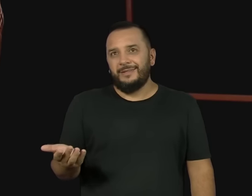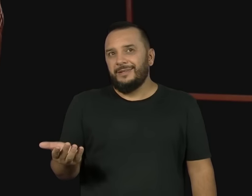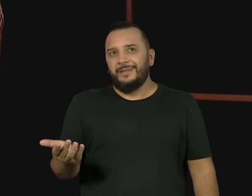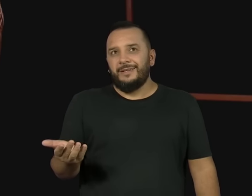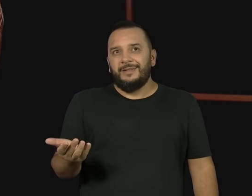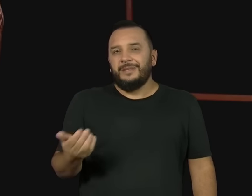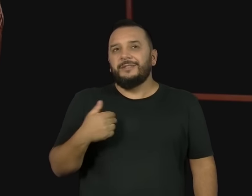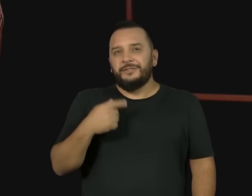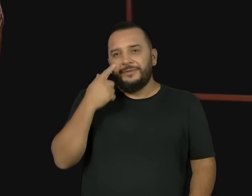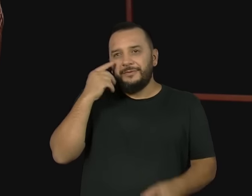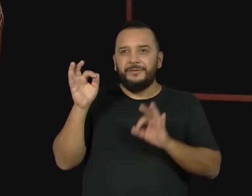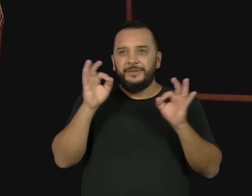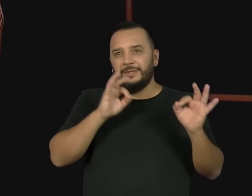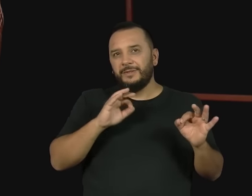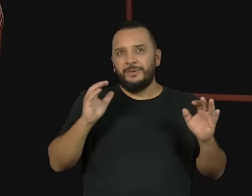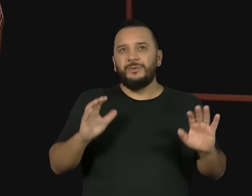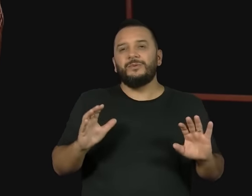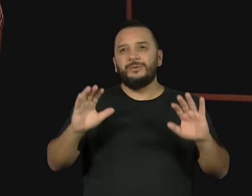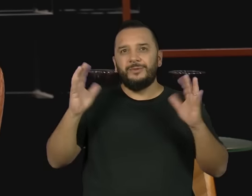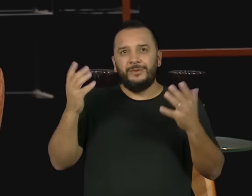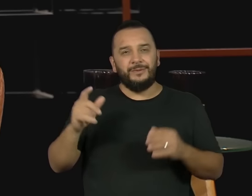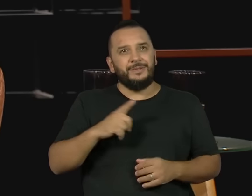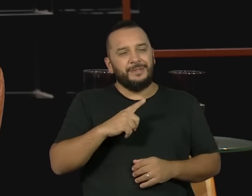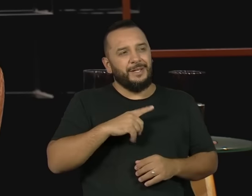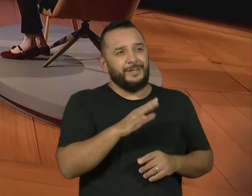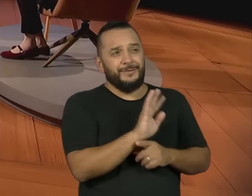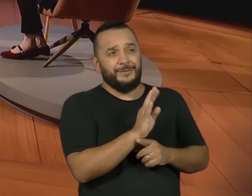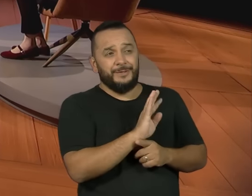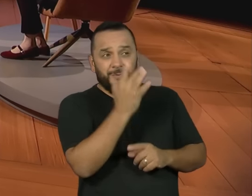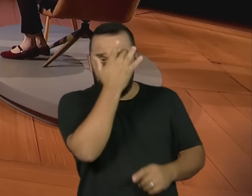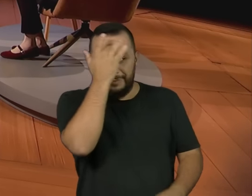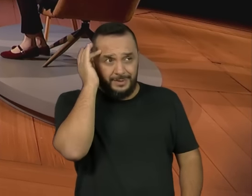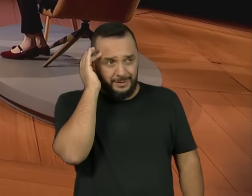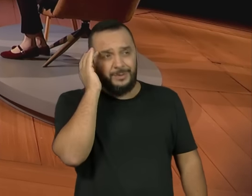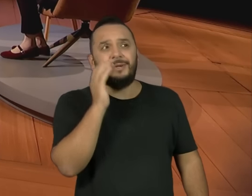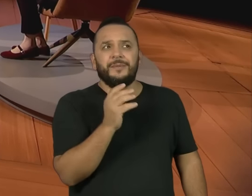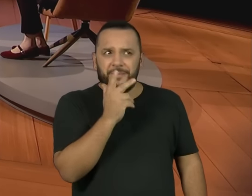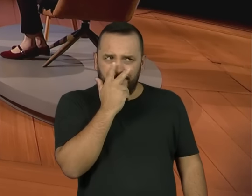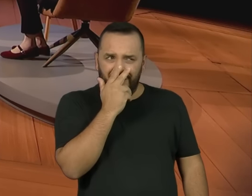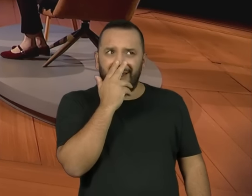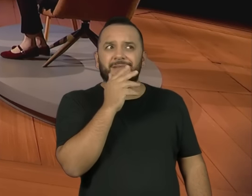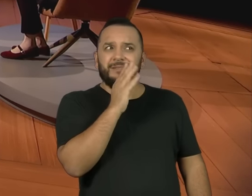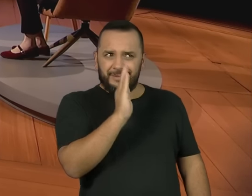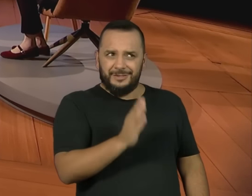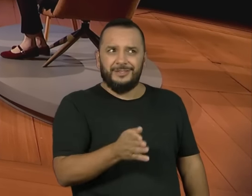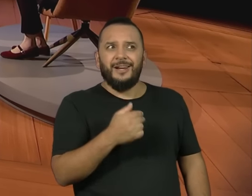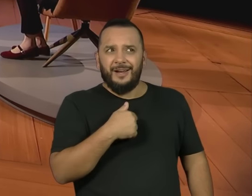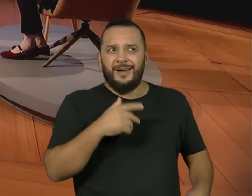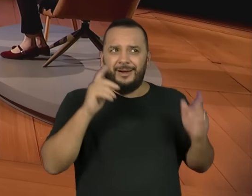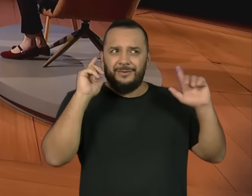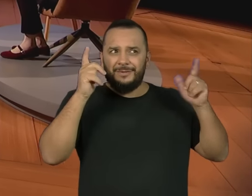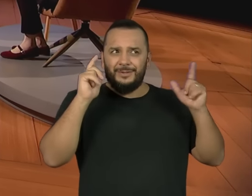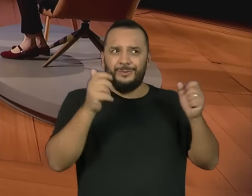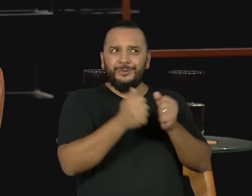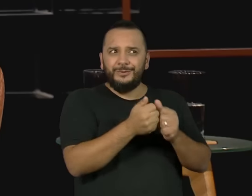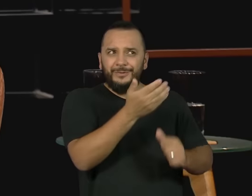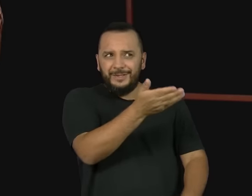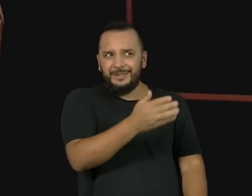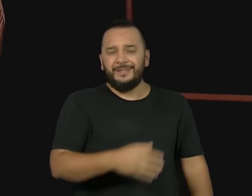gente assistiu direito. Nós temos um depoimento aí de alguém que parece que passou por algumas dessas aventuras juntos com